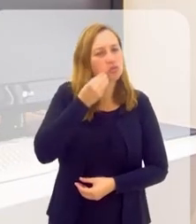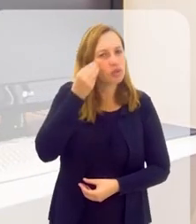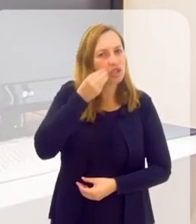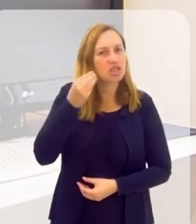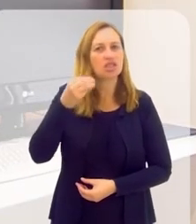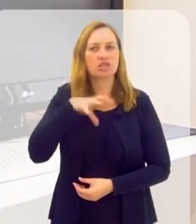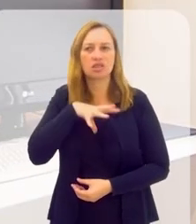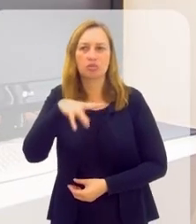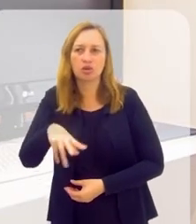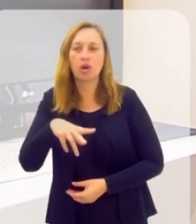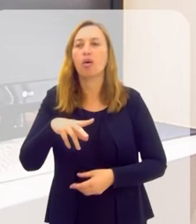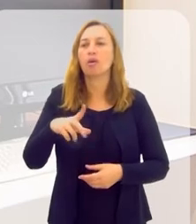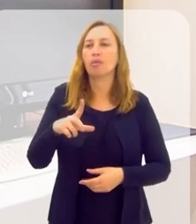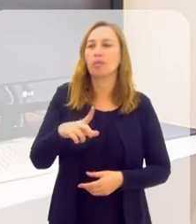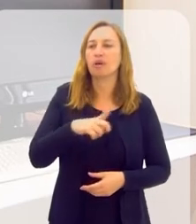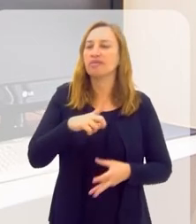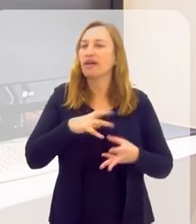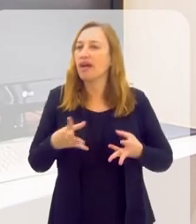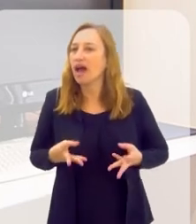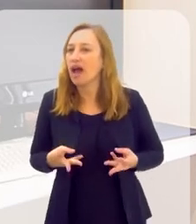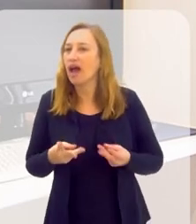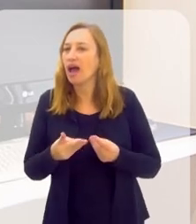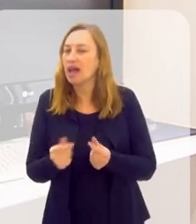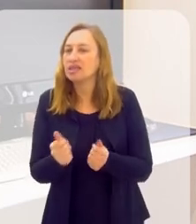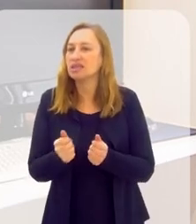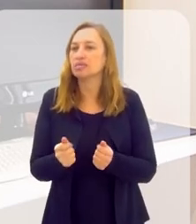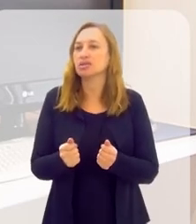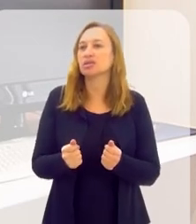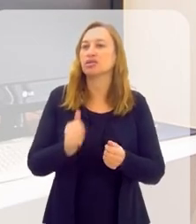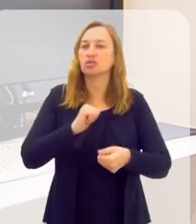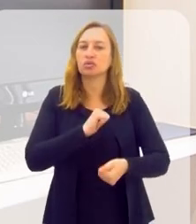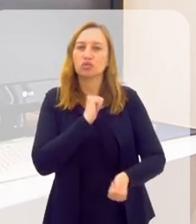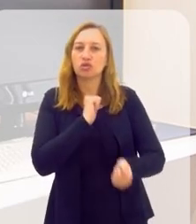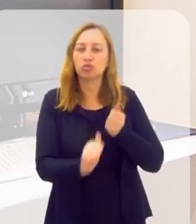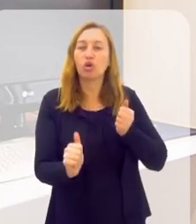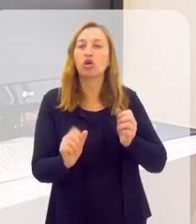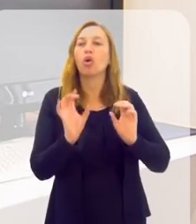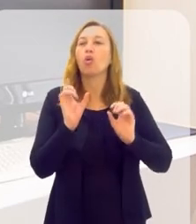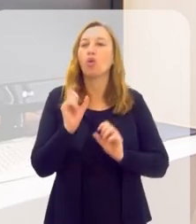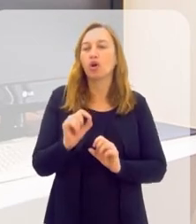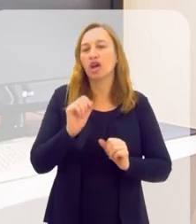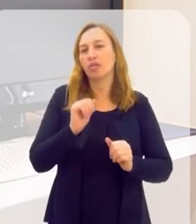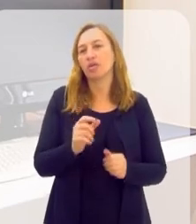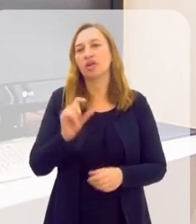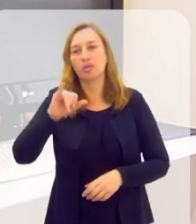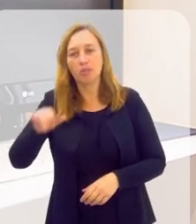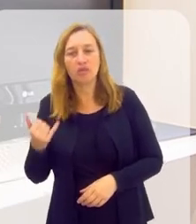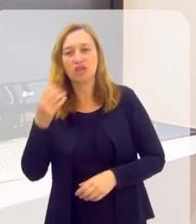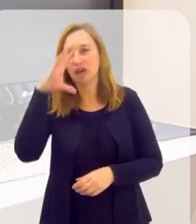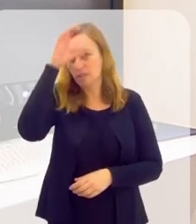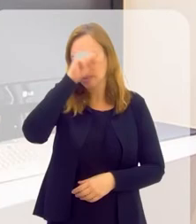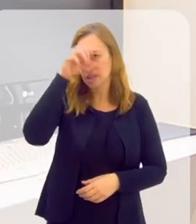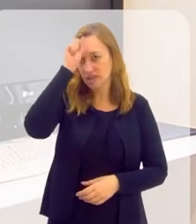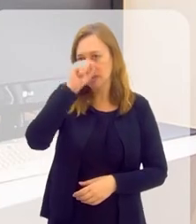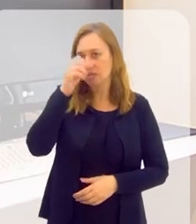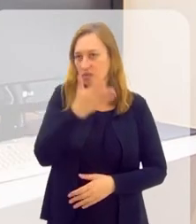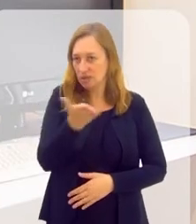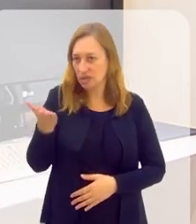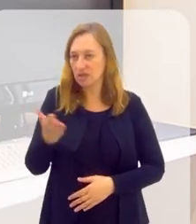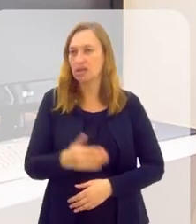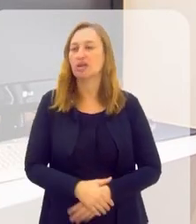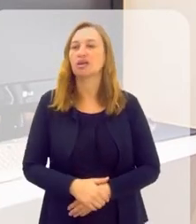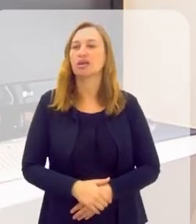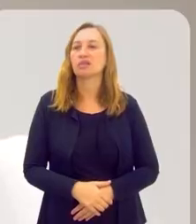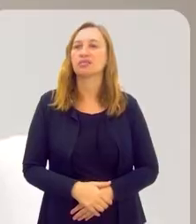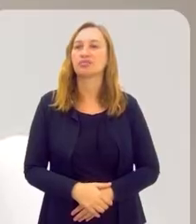de Portugal para garantir acessibilidade na prática de esportes? O que que a gente pode aproveitar e aprender com